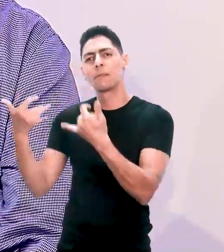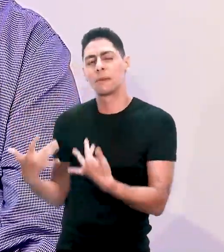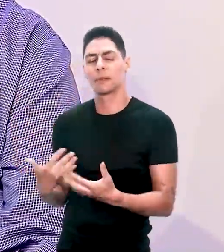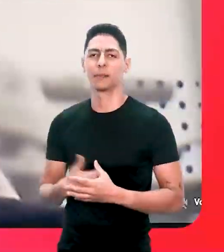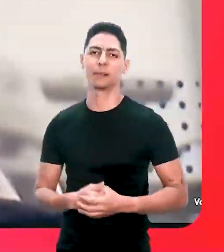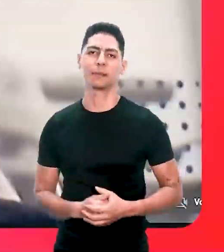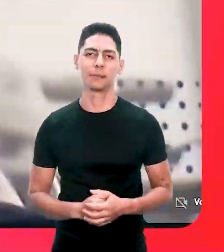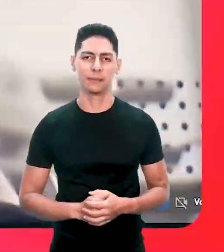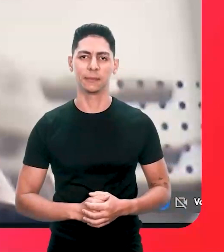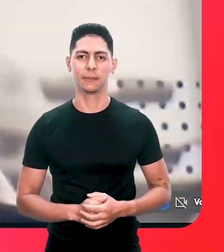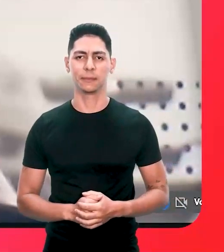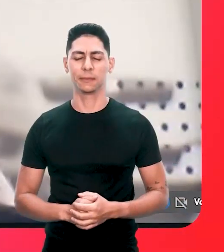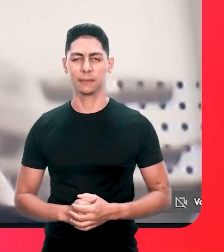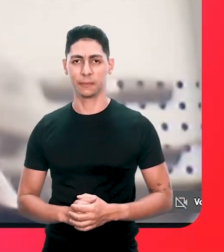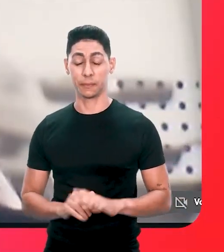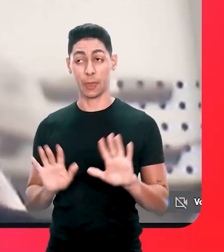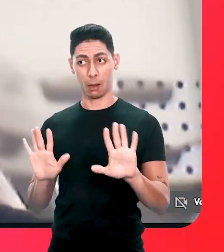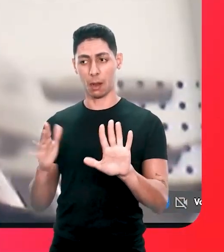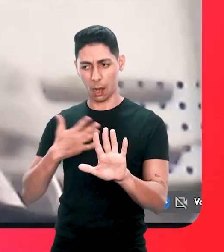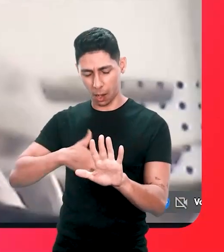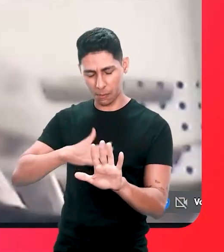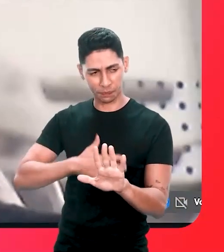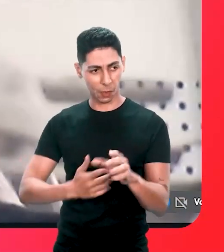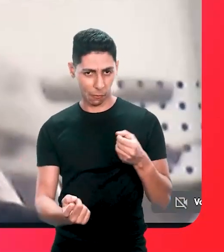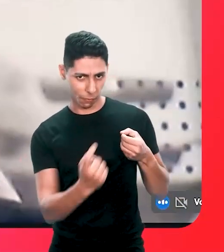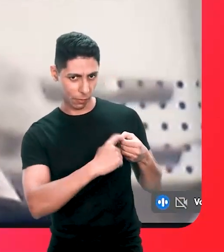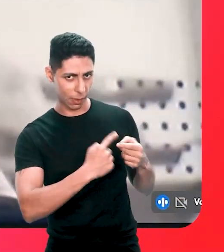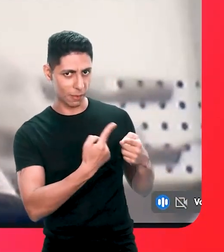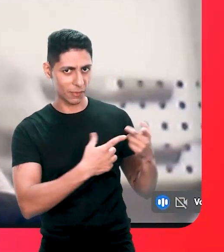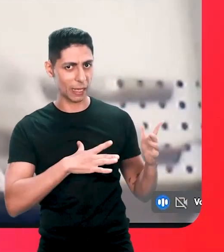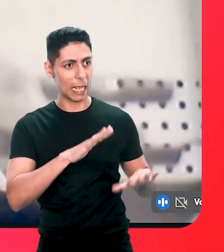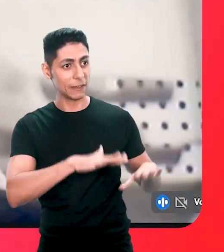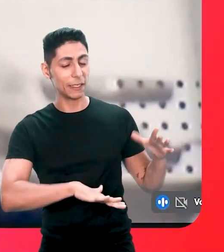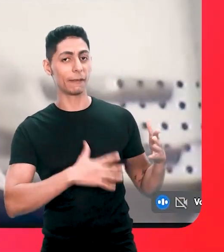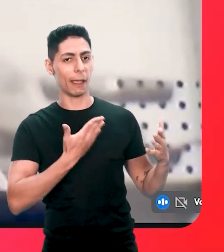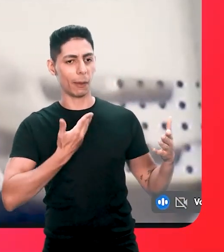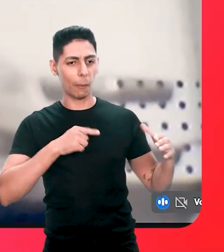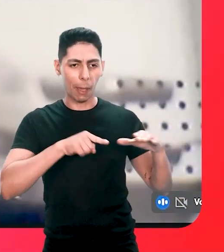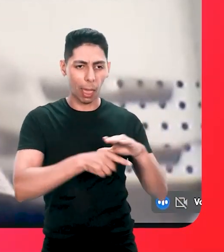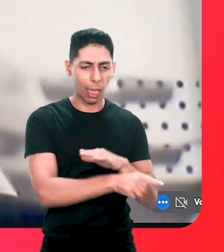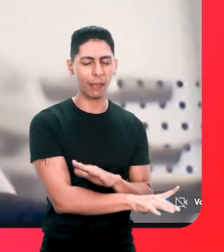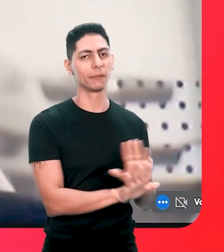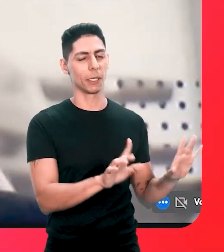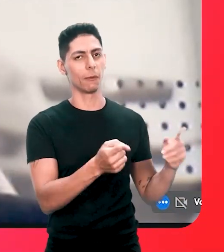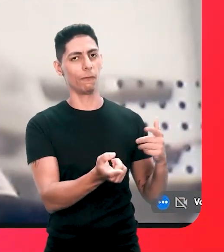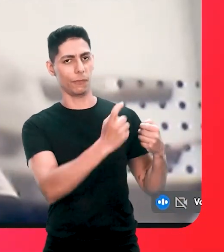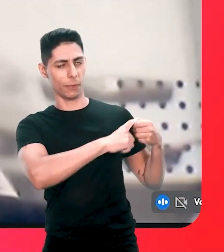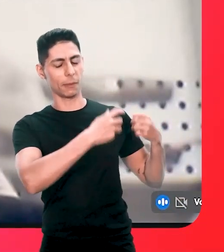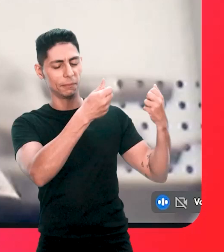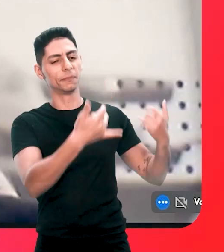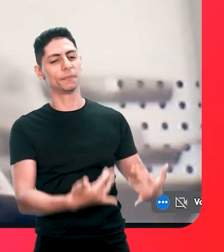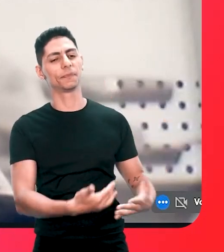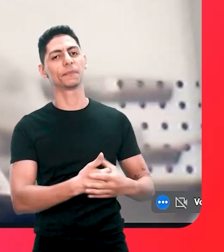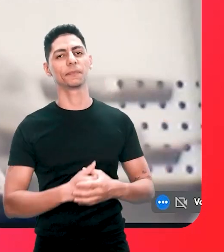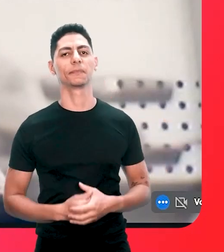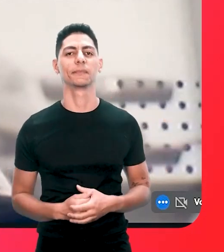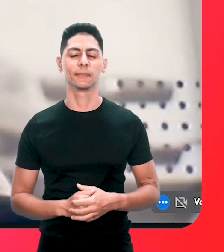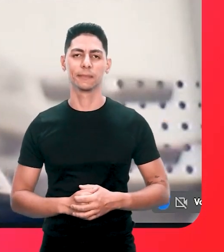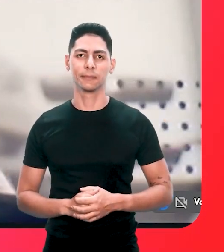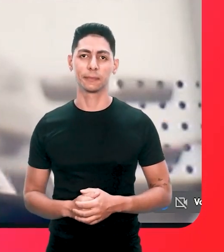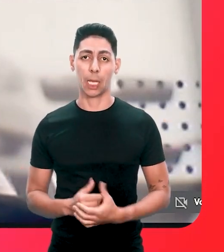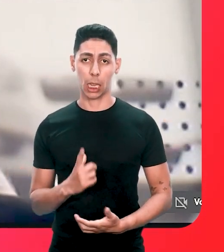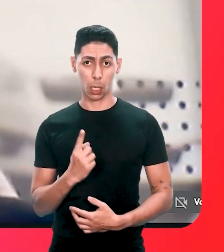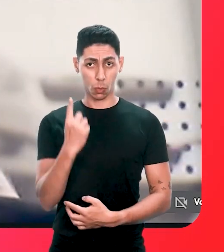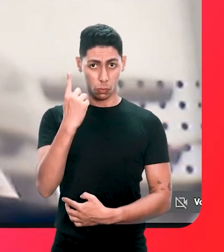Olha, então vamos voltar. É que a gente já vai seguindo, né, uma sequência. Eu tenho